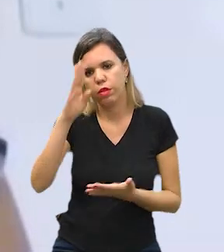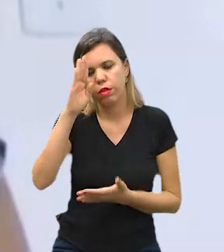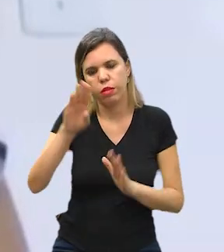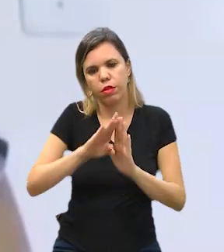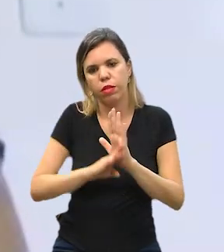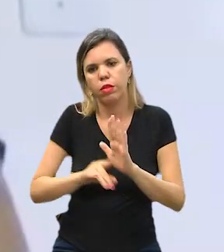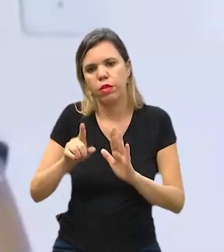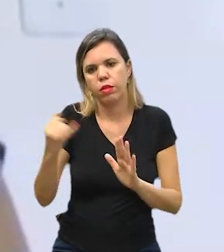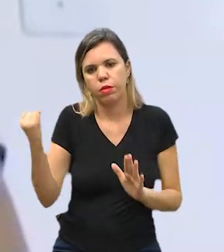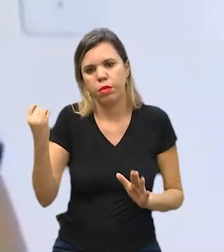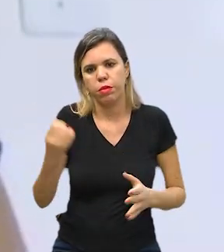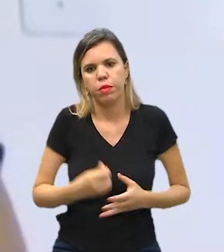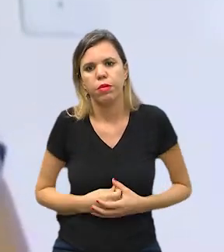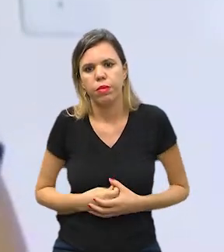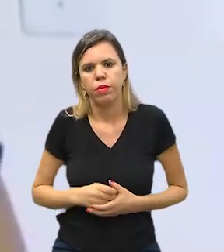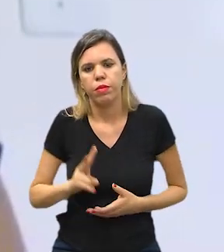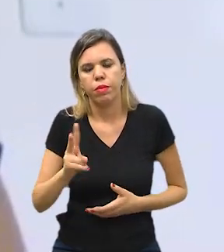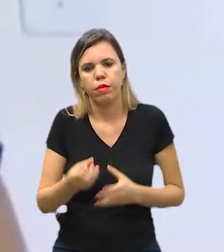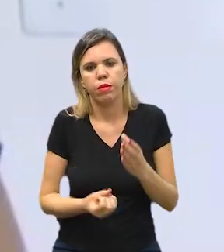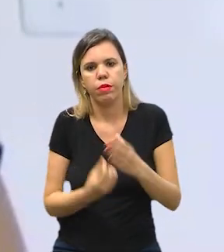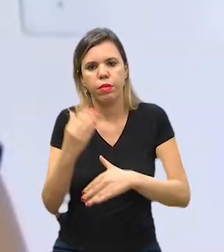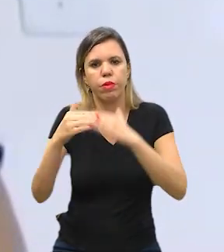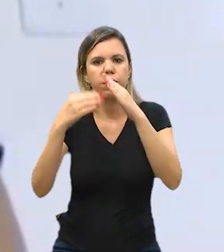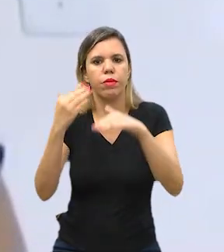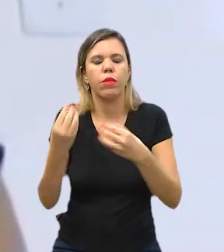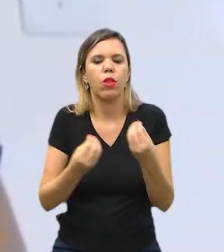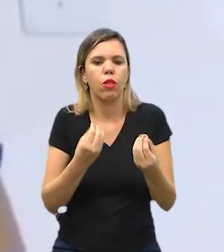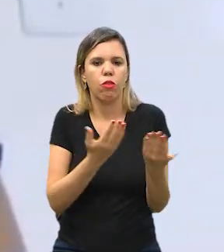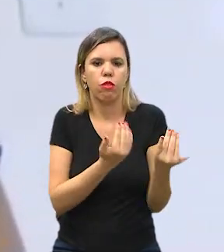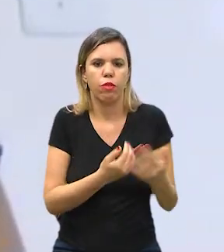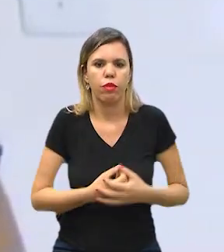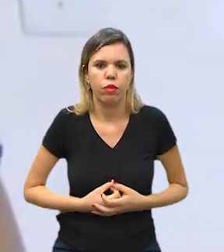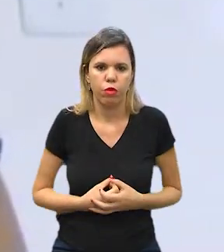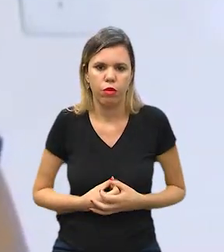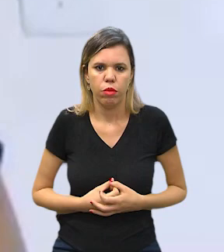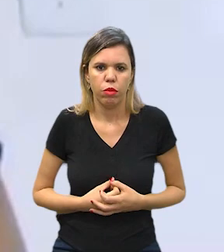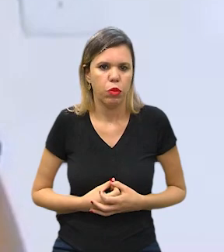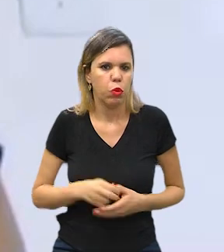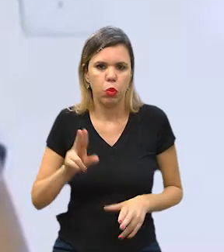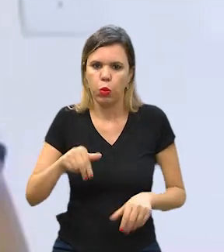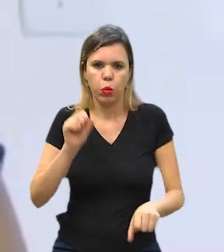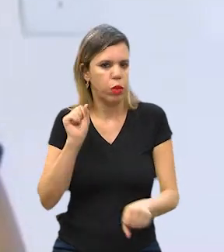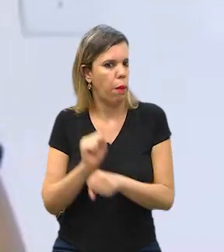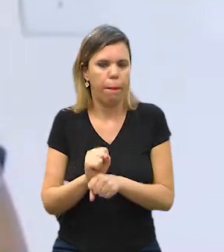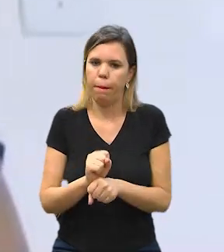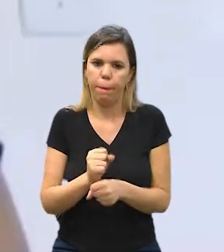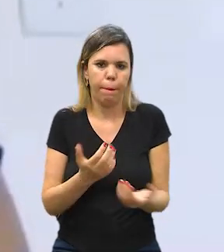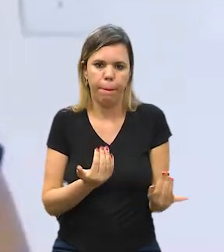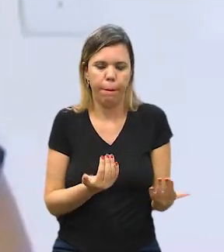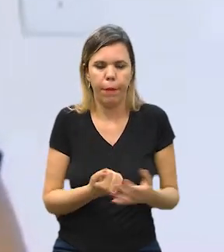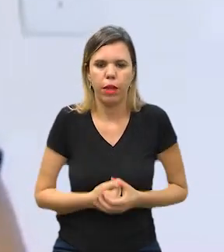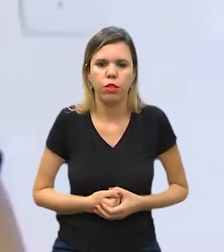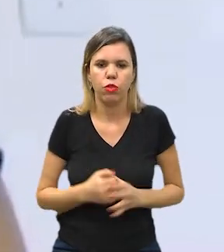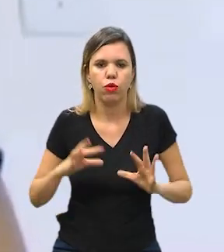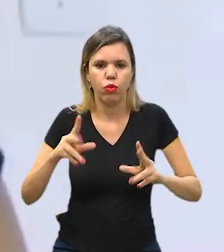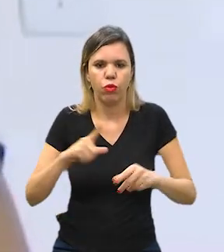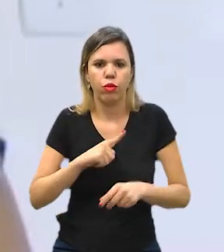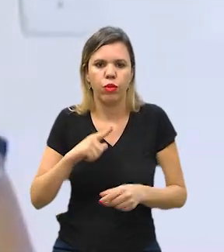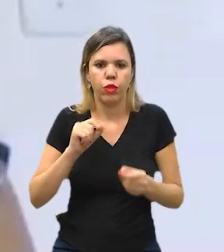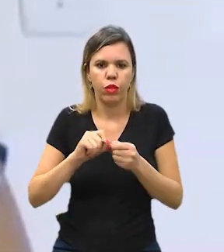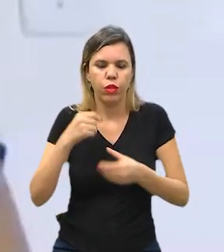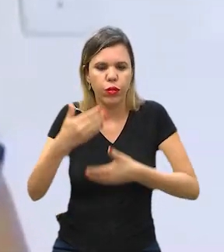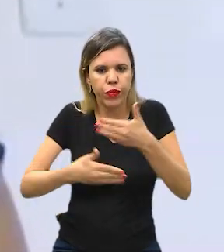como premissa dentro do programa, que é algo muito importante, é sempre a construção com os jovens, nunca para os